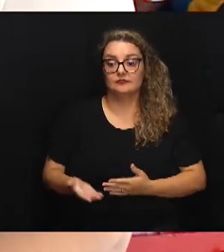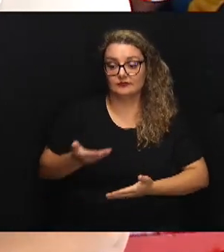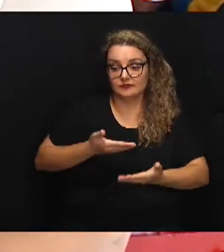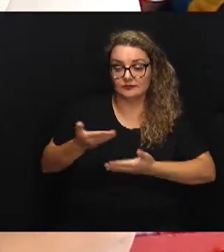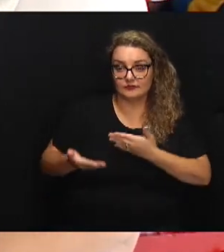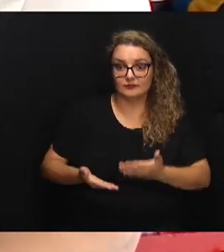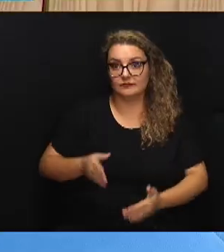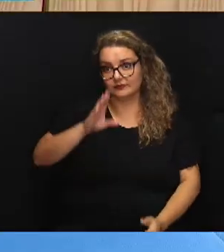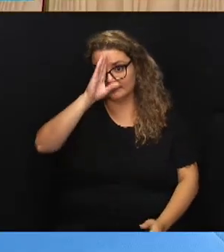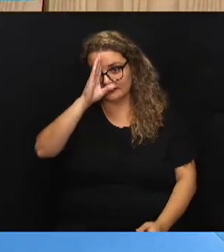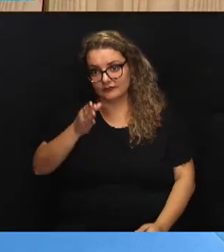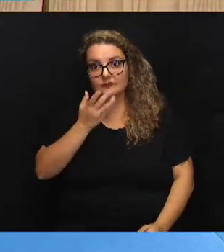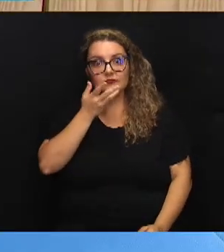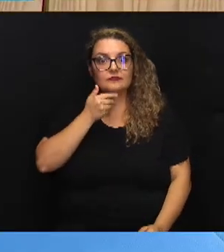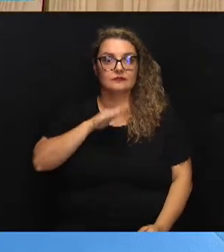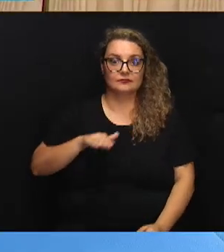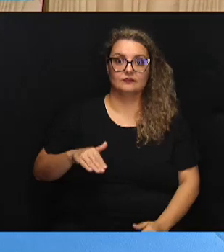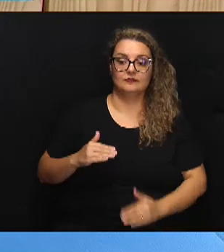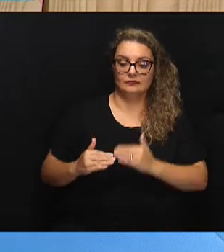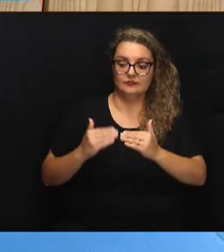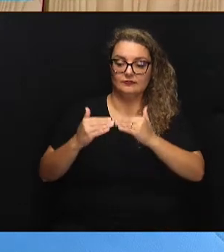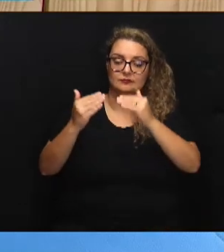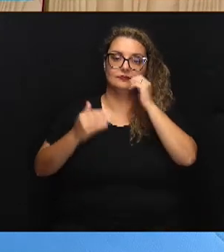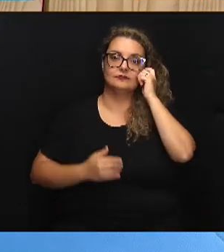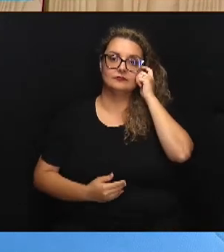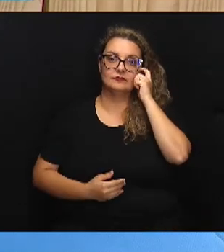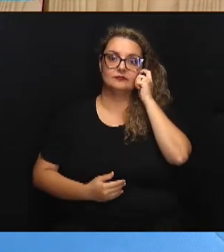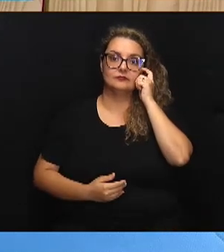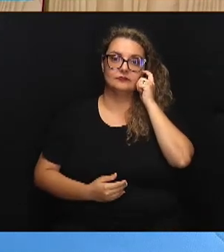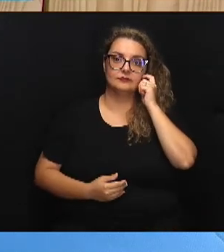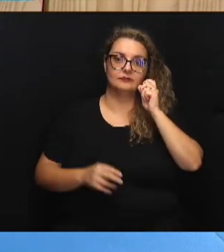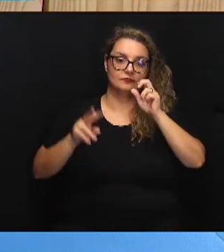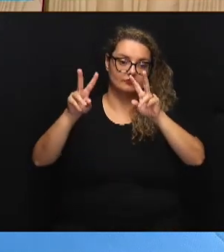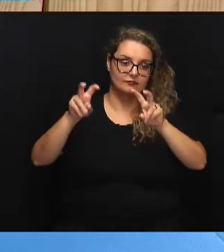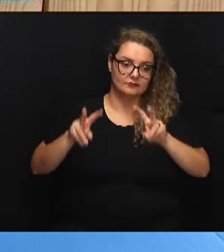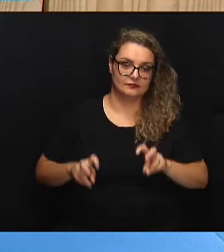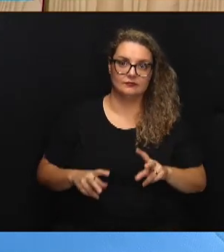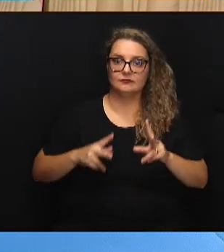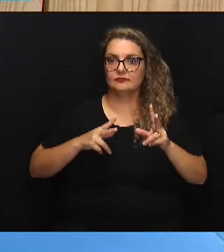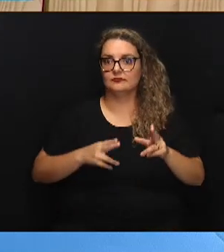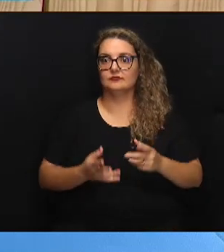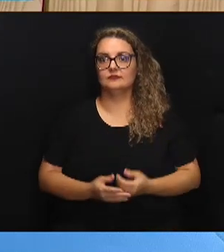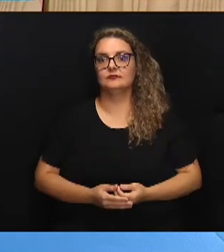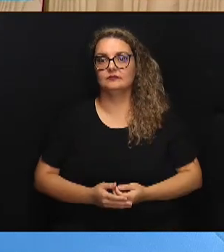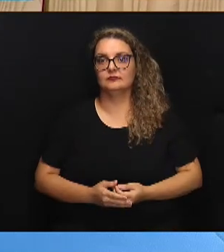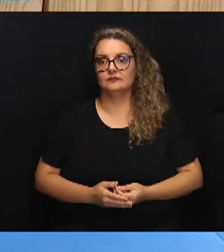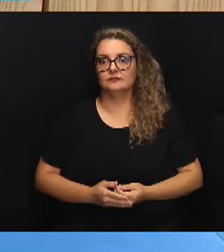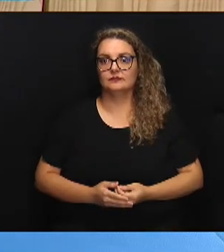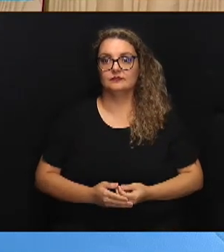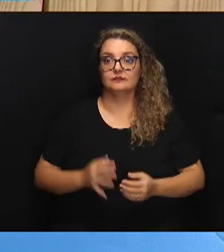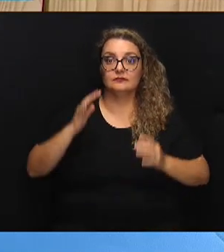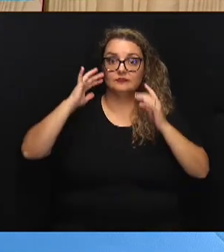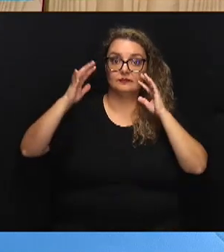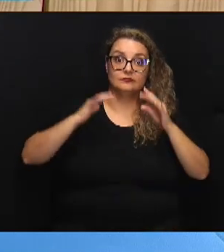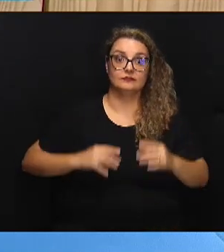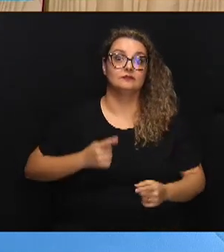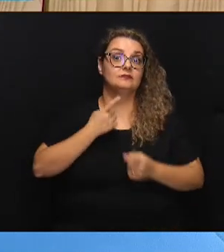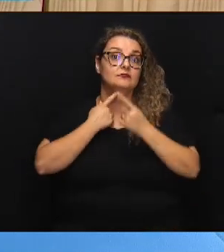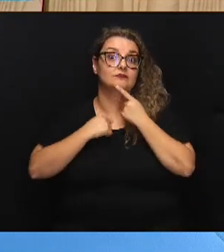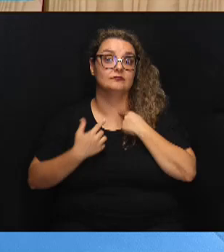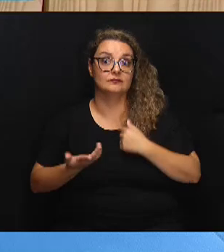com as crianças, eles desenvolvem esses temas. Então são temas como sonhos e